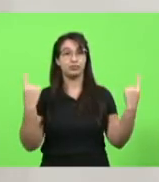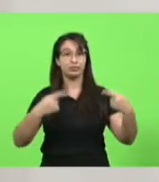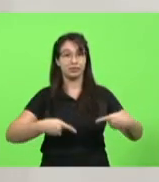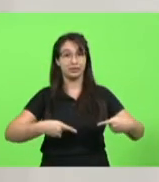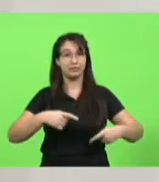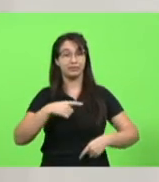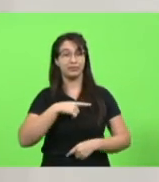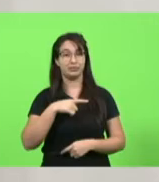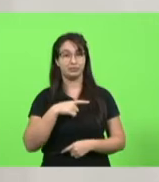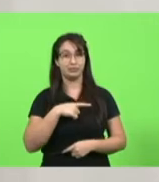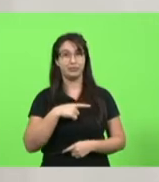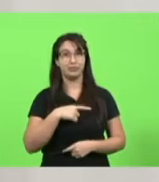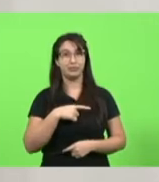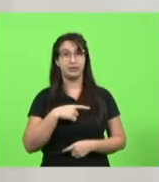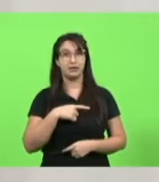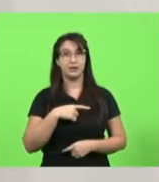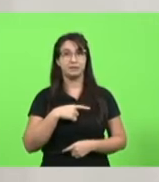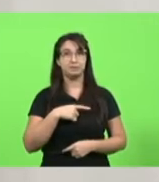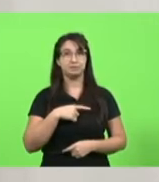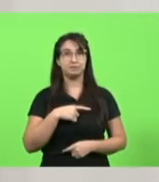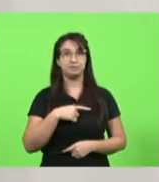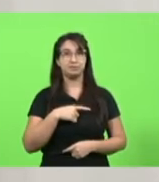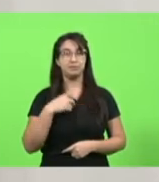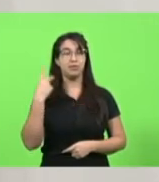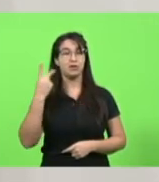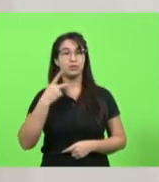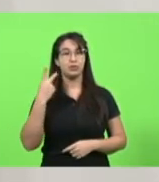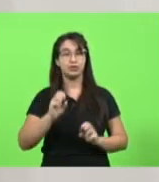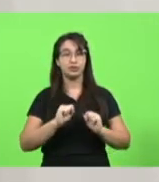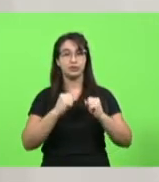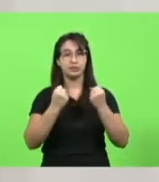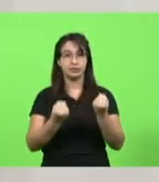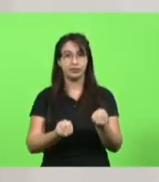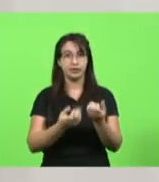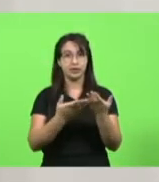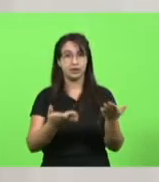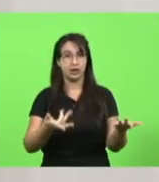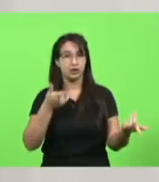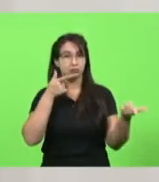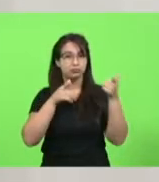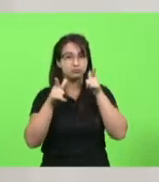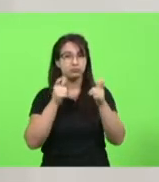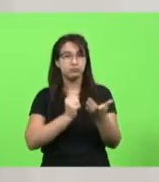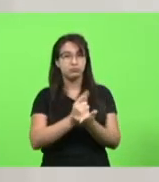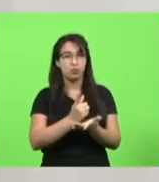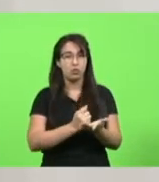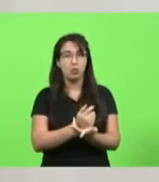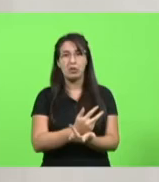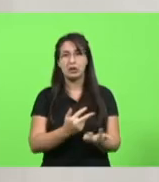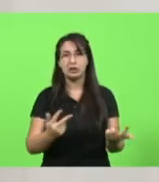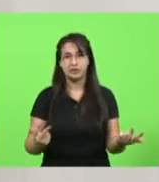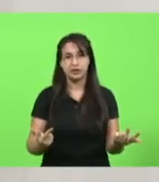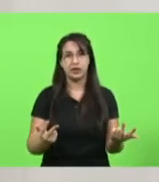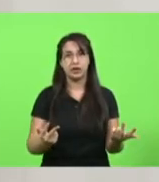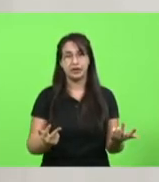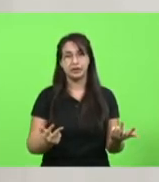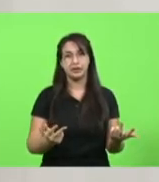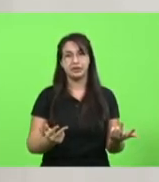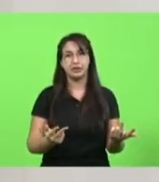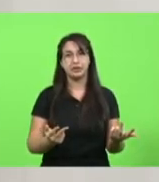notório para que a política de defesa dos consumidores do nosso estado, eis que possuindo esse número